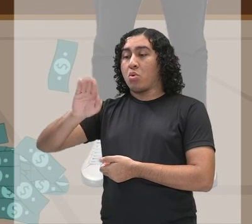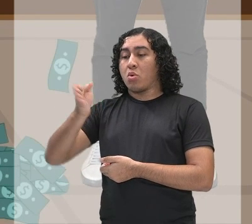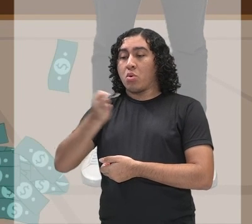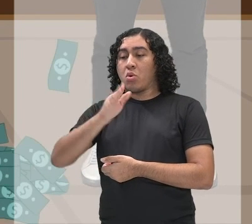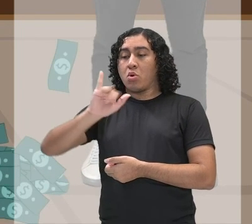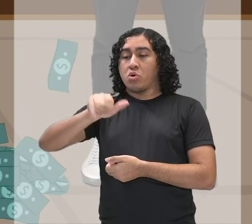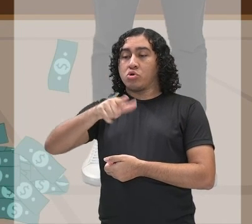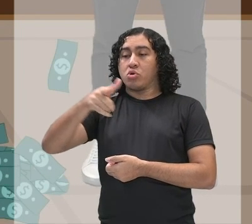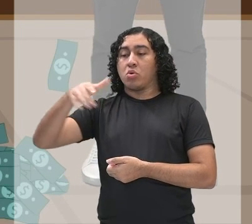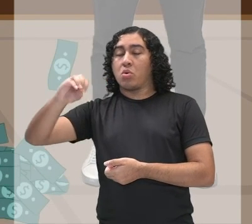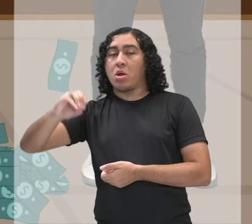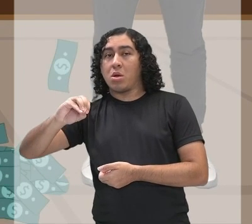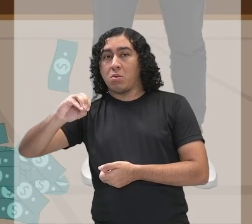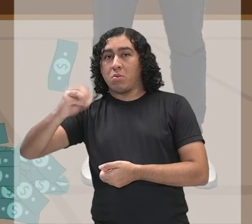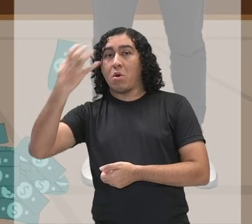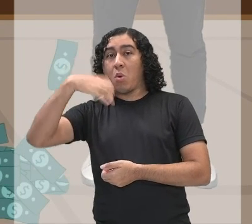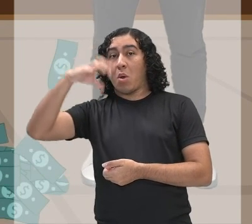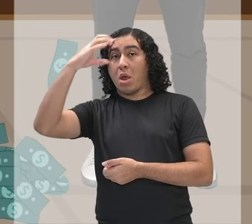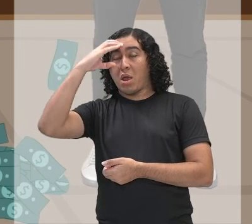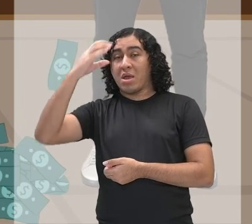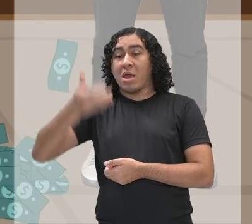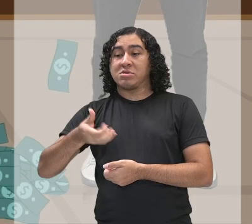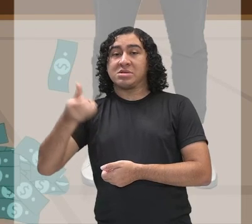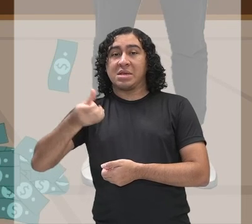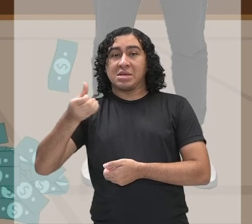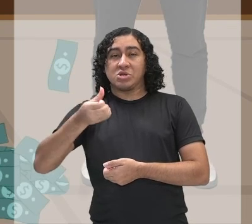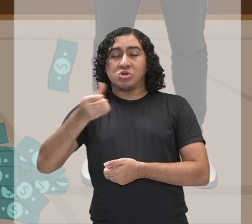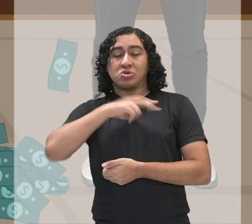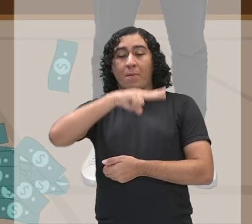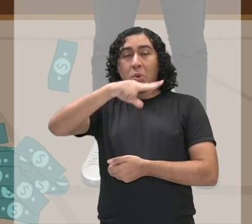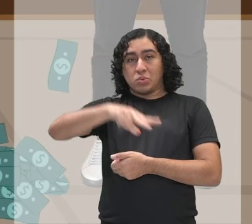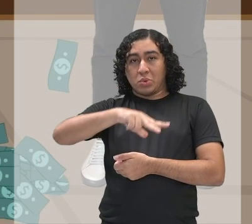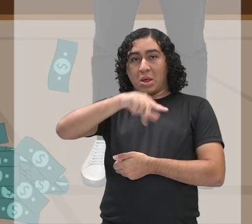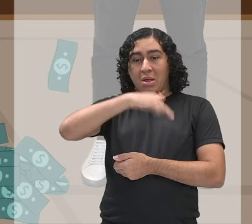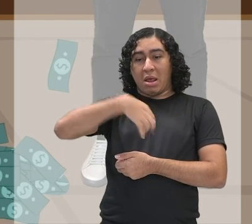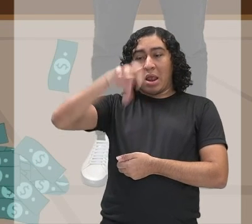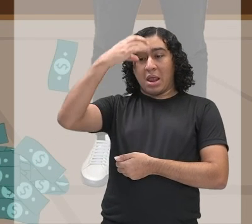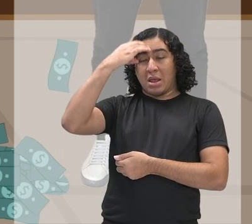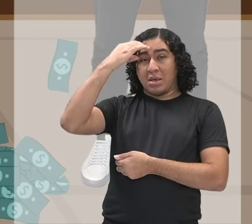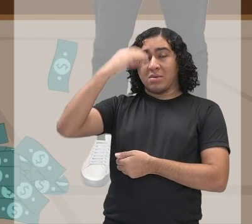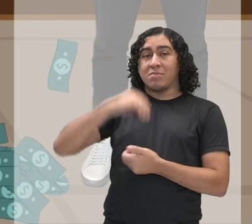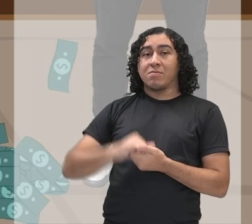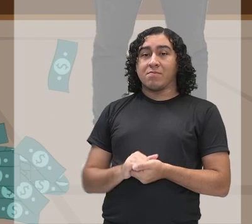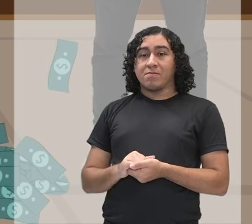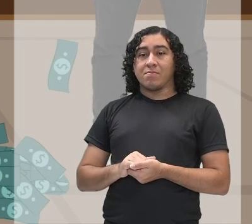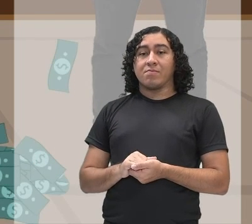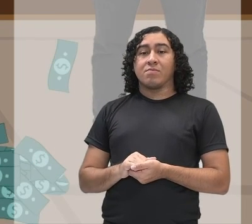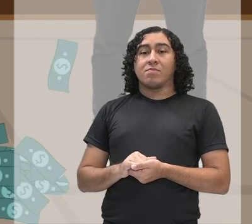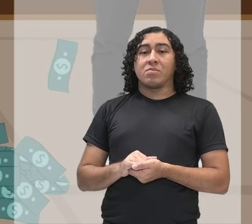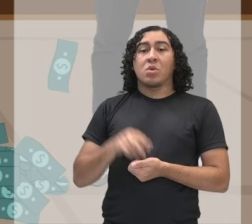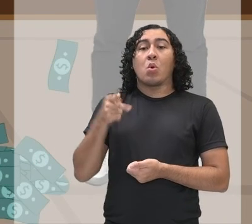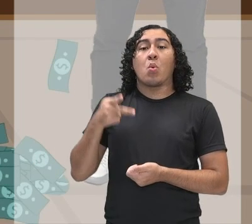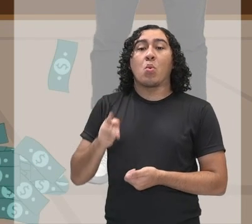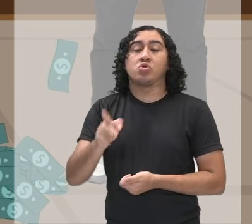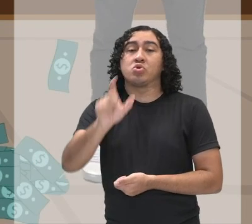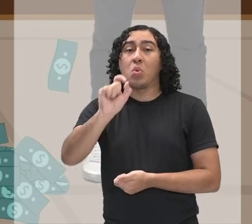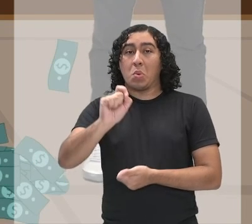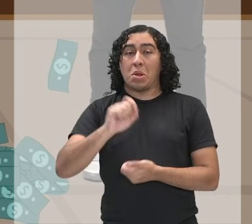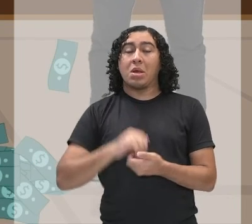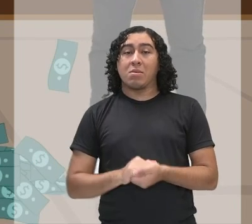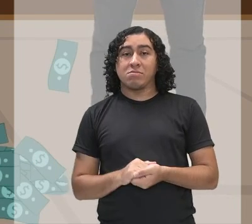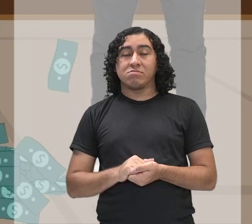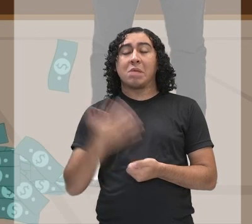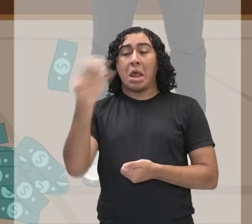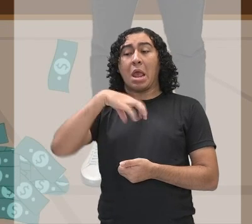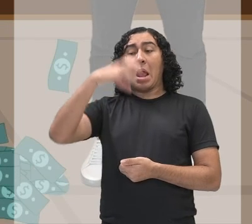ponto. Dom João VI era rei de Portugal e preservaria o título de imperador honorário do Brasil,